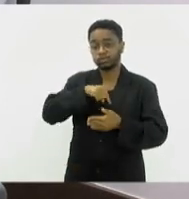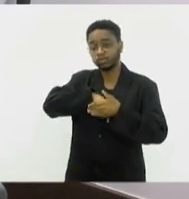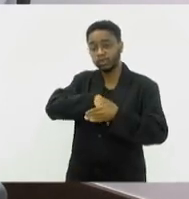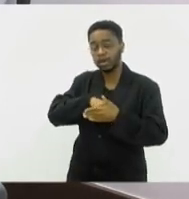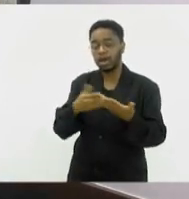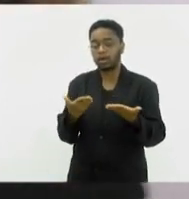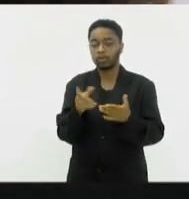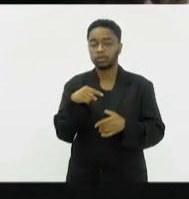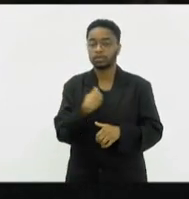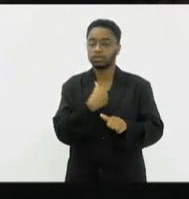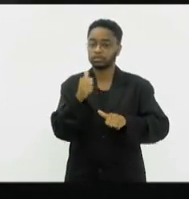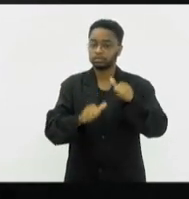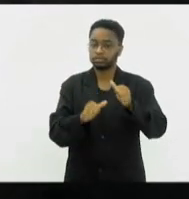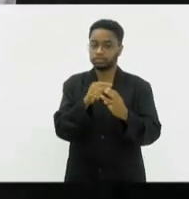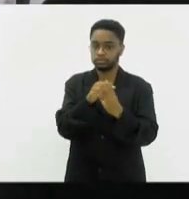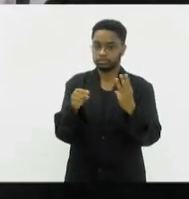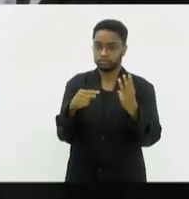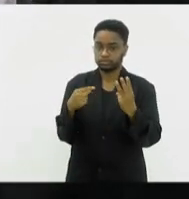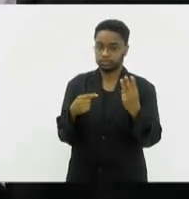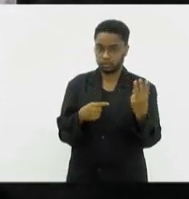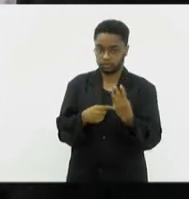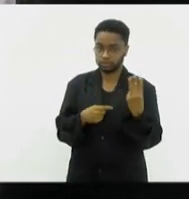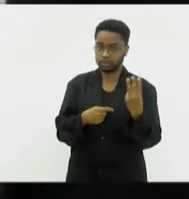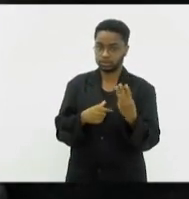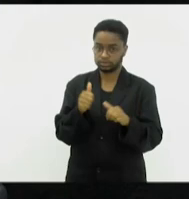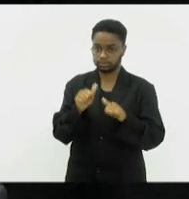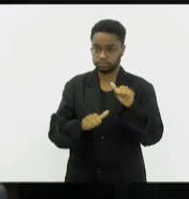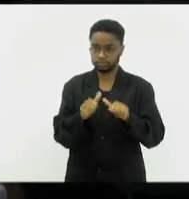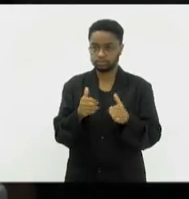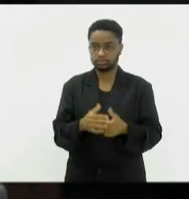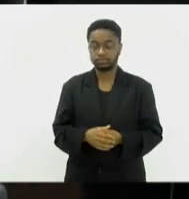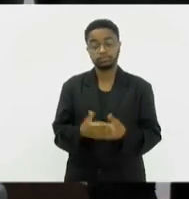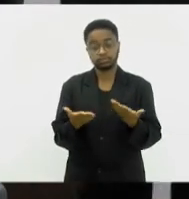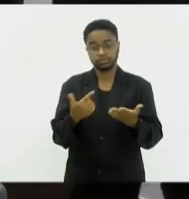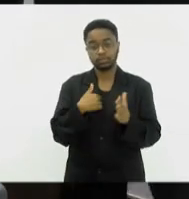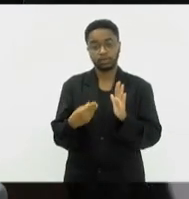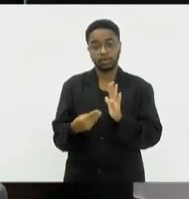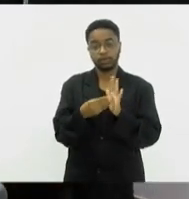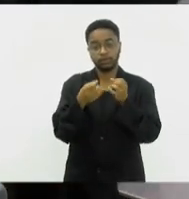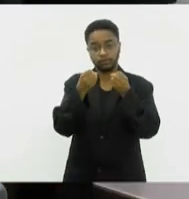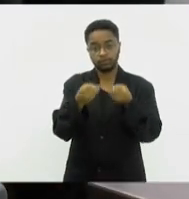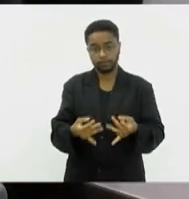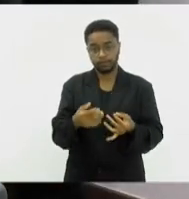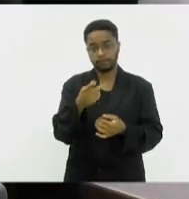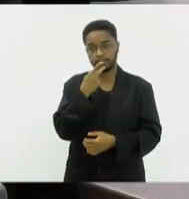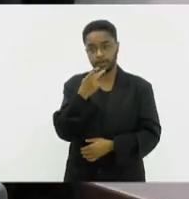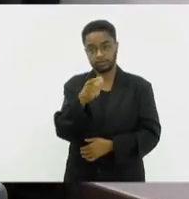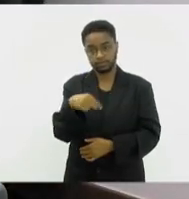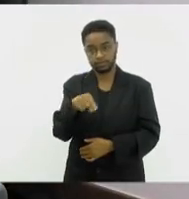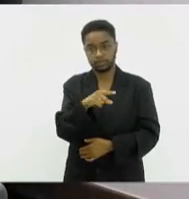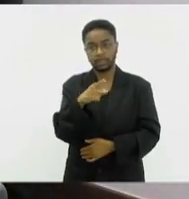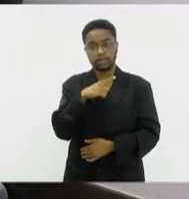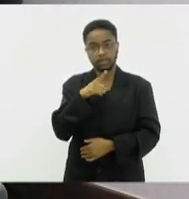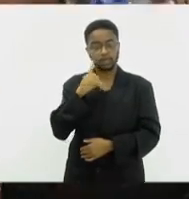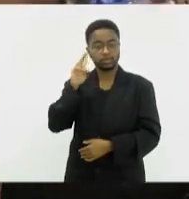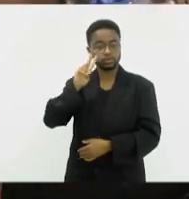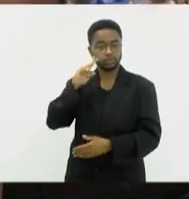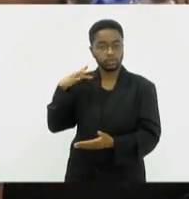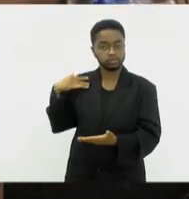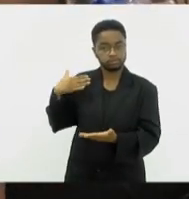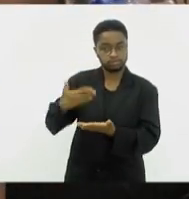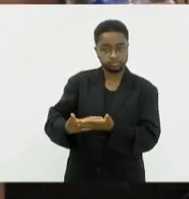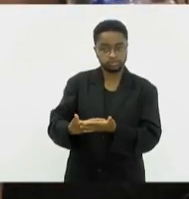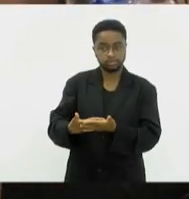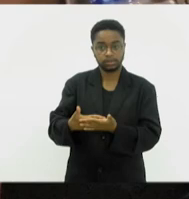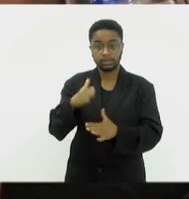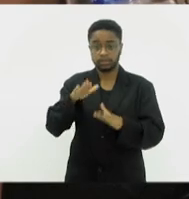de avaliação por nós três. Foi essa pergunta. Então, nesse o que eu estou dizendo, eu sei exatamente e recebi aqui o histórico do senhor. Embora o senhor não tenha sido